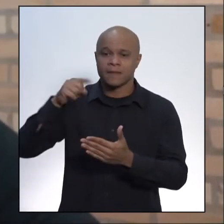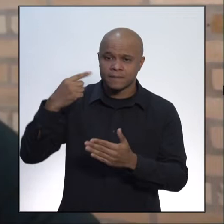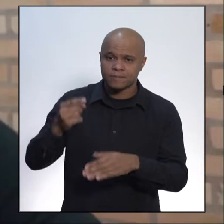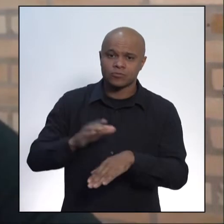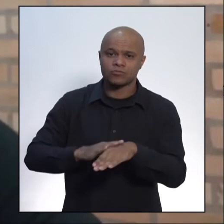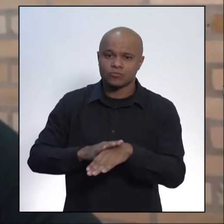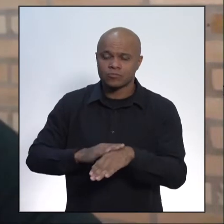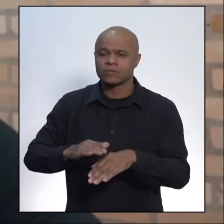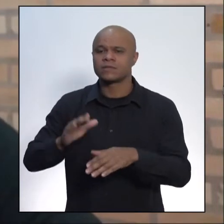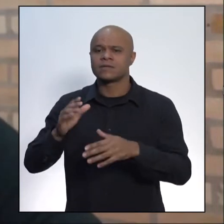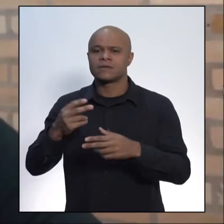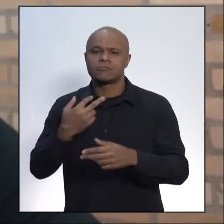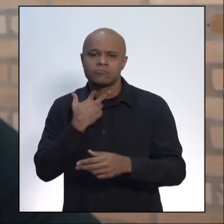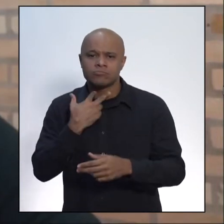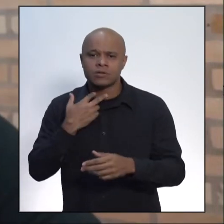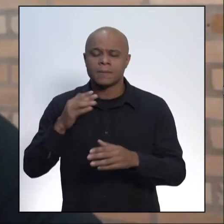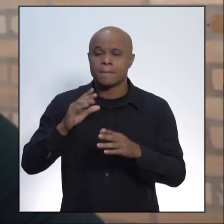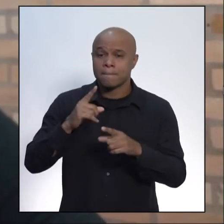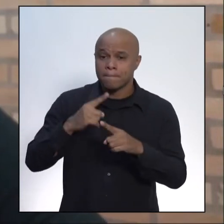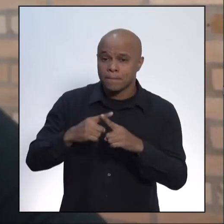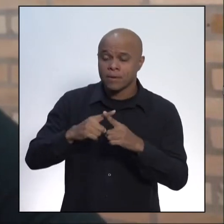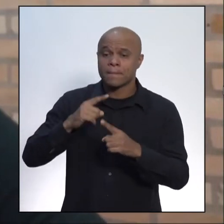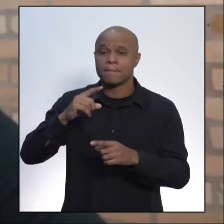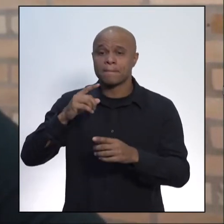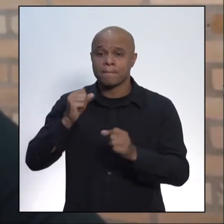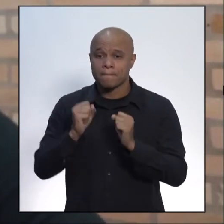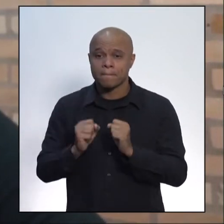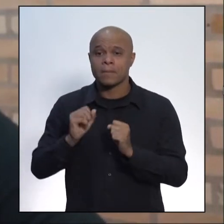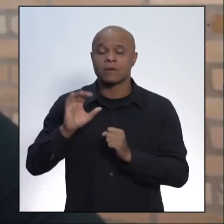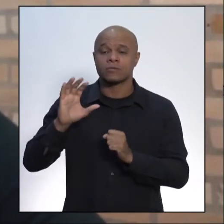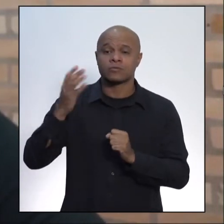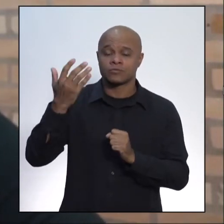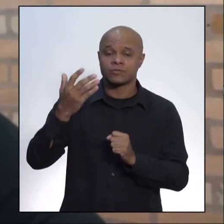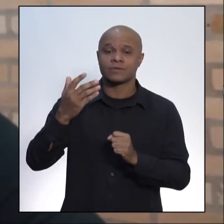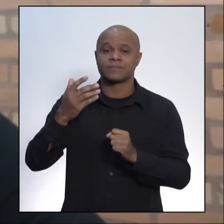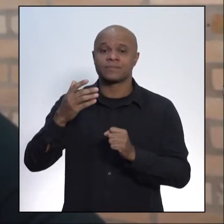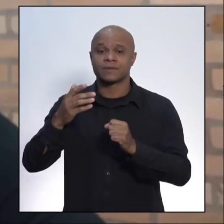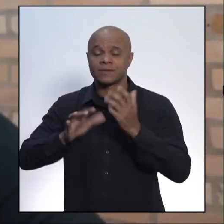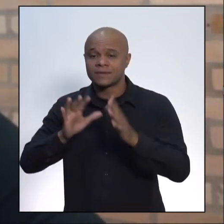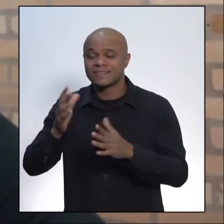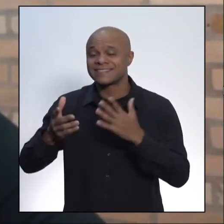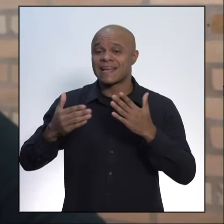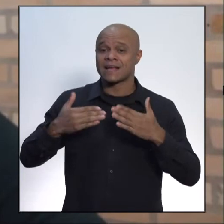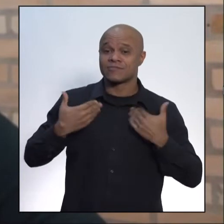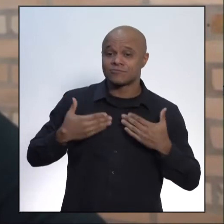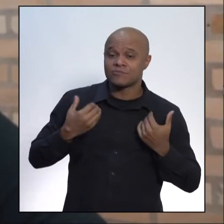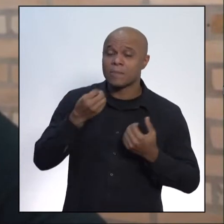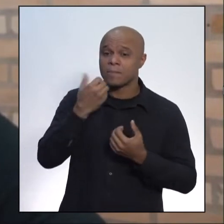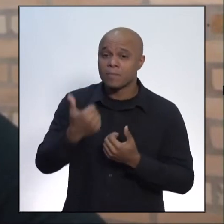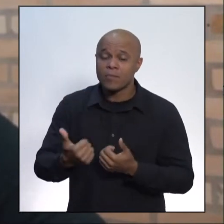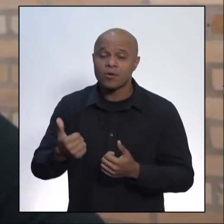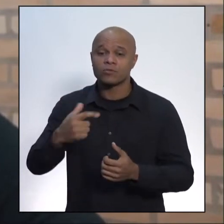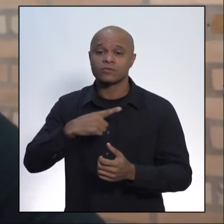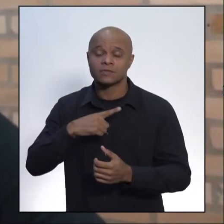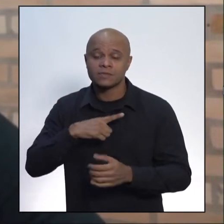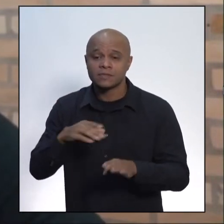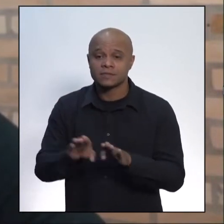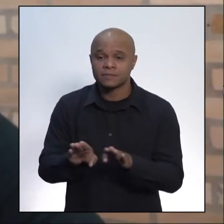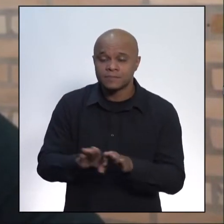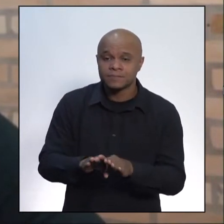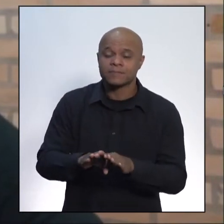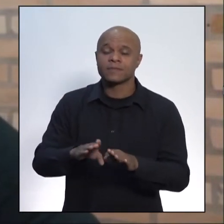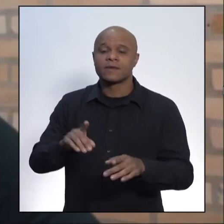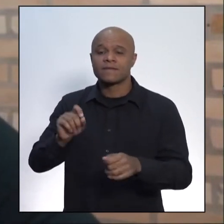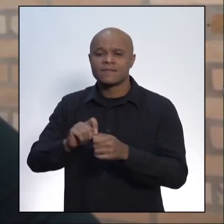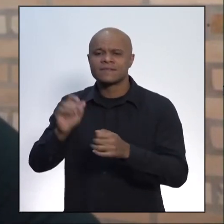sejam expostos. Outro ponto, acho que a gente ter bom humor, né? E bom humor é diferente de sarcasmo,